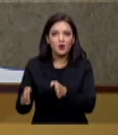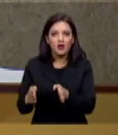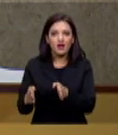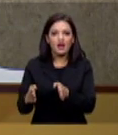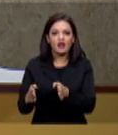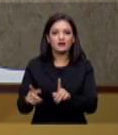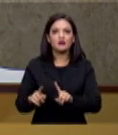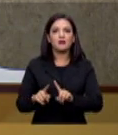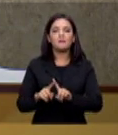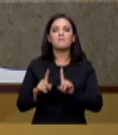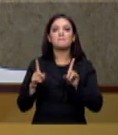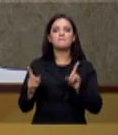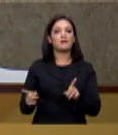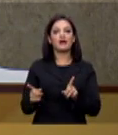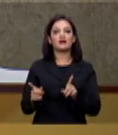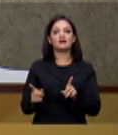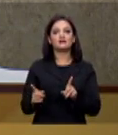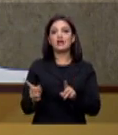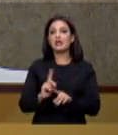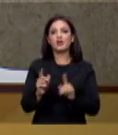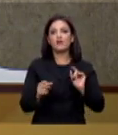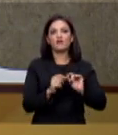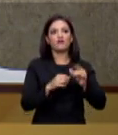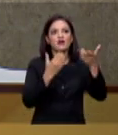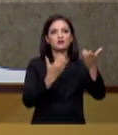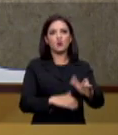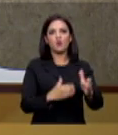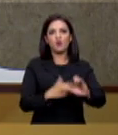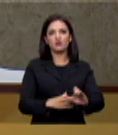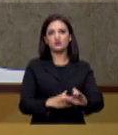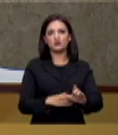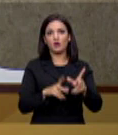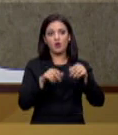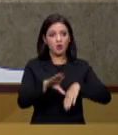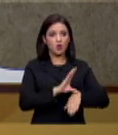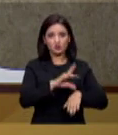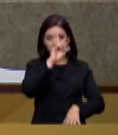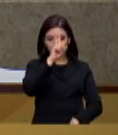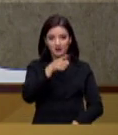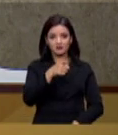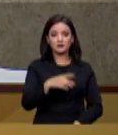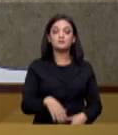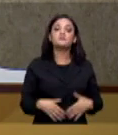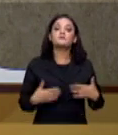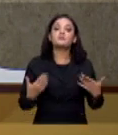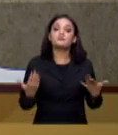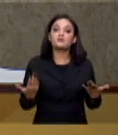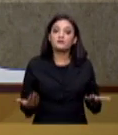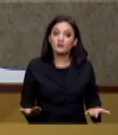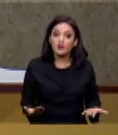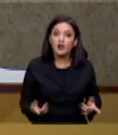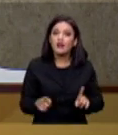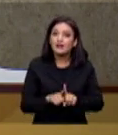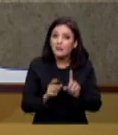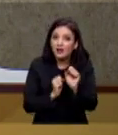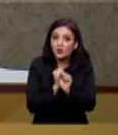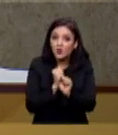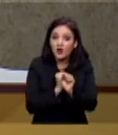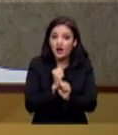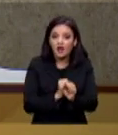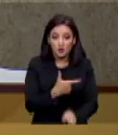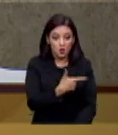de certames públicos, como manda a Constituição Federal. Não por acaso, ainda no ano